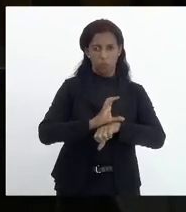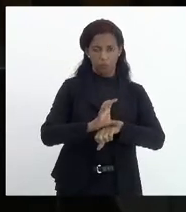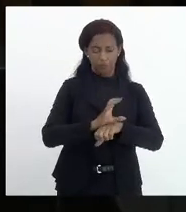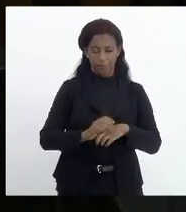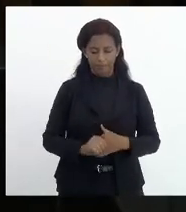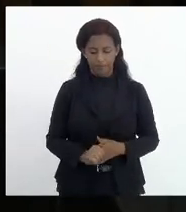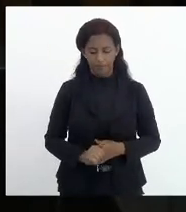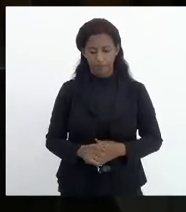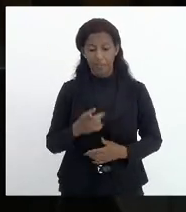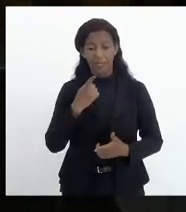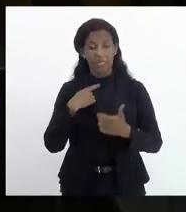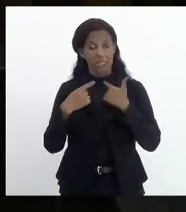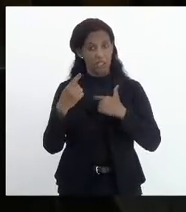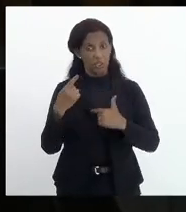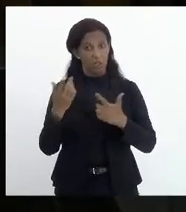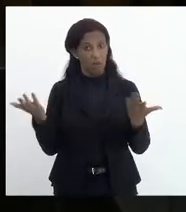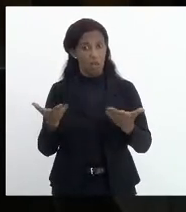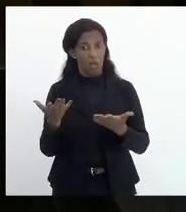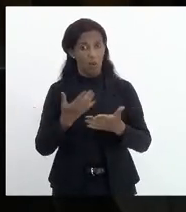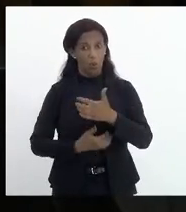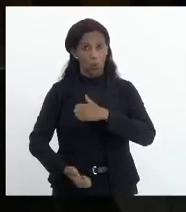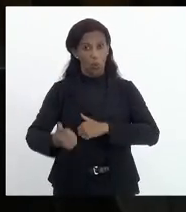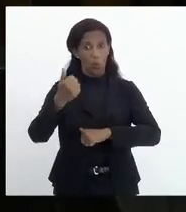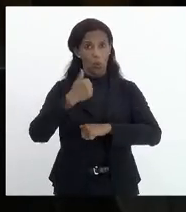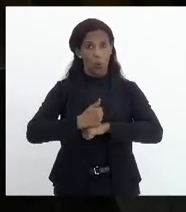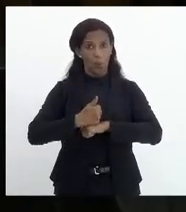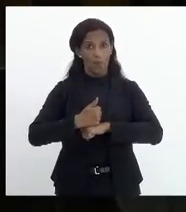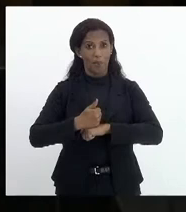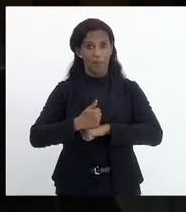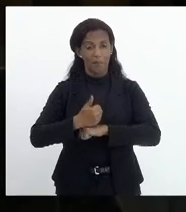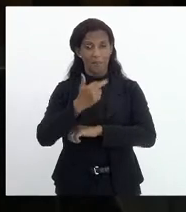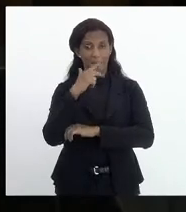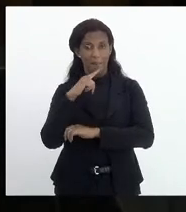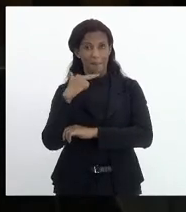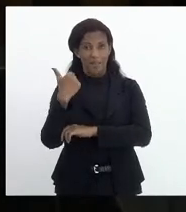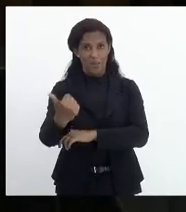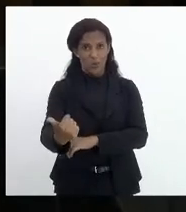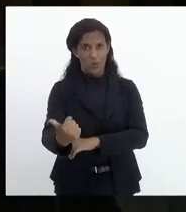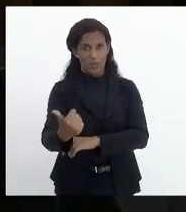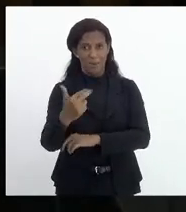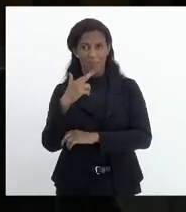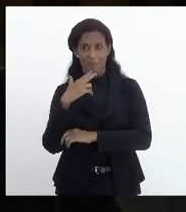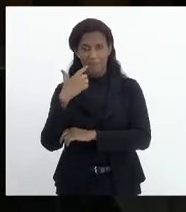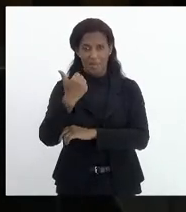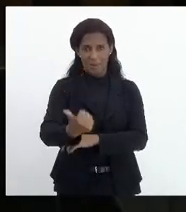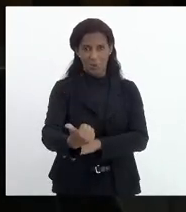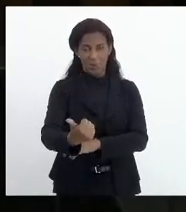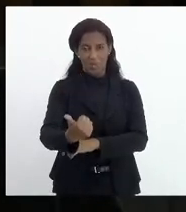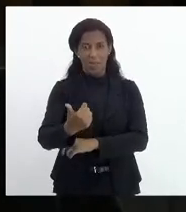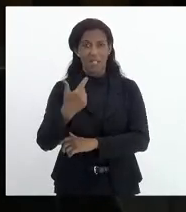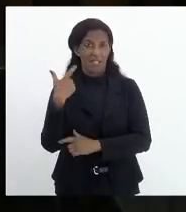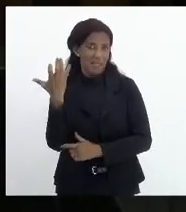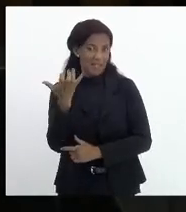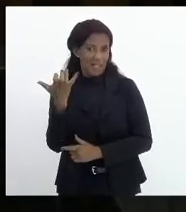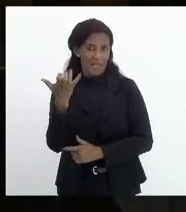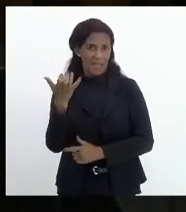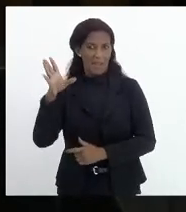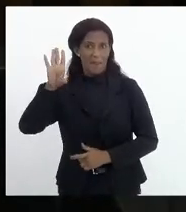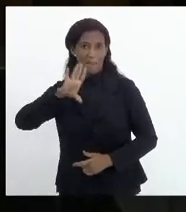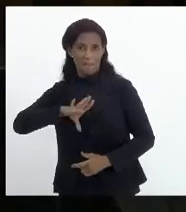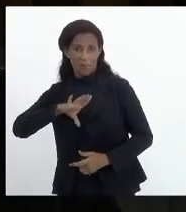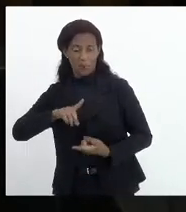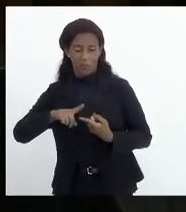desejando agora o golpe bilíngue porque deseja um golpe em Português